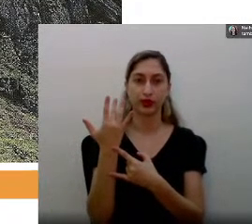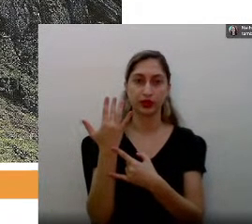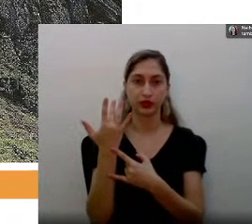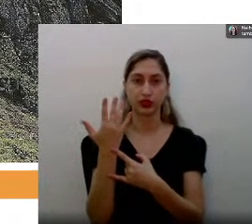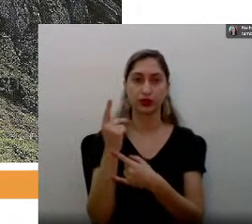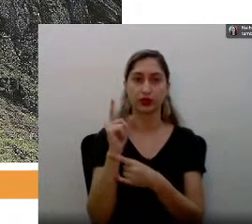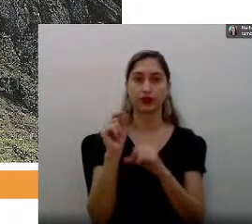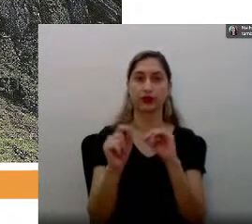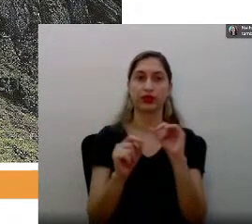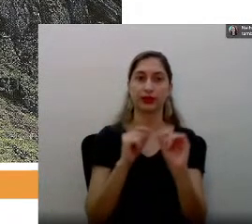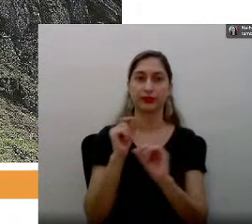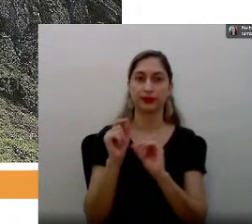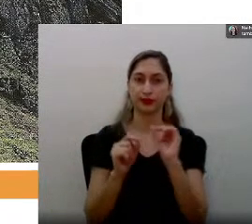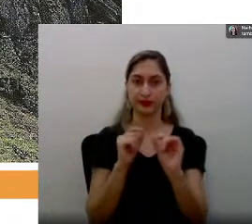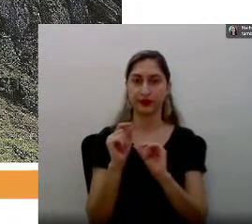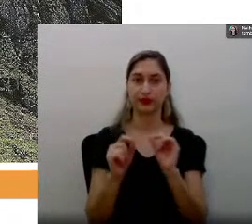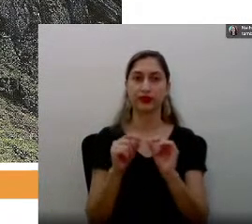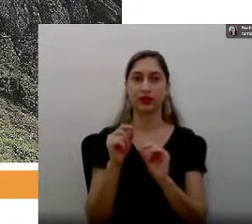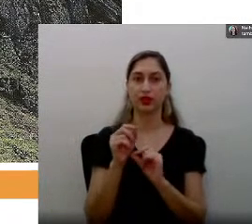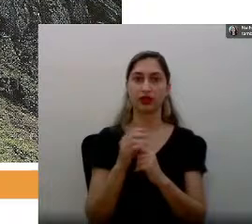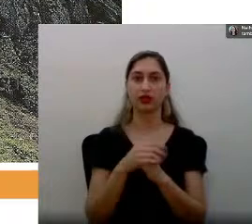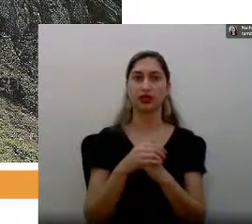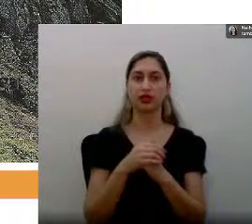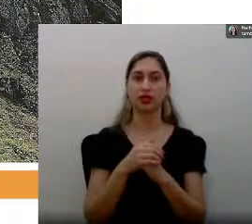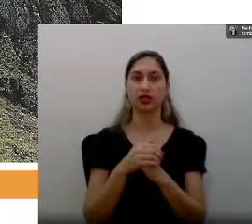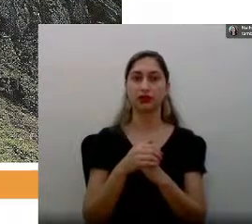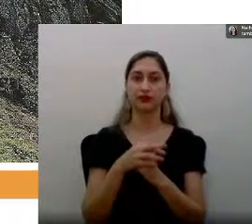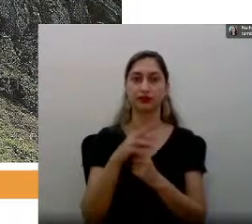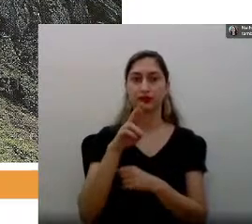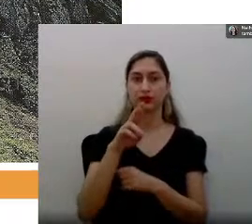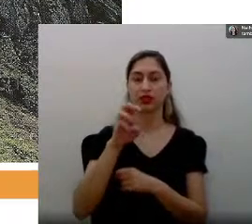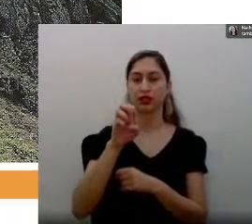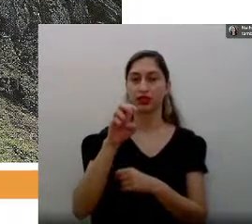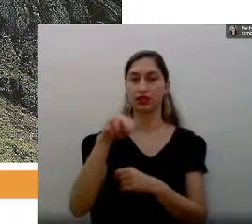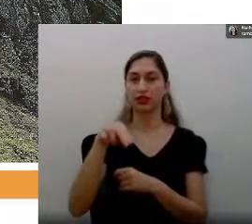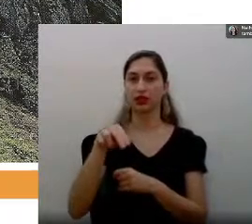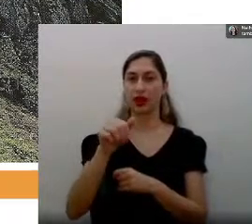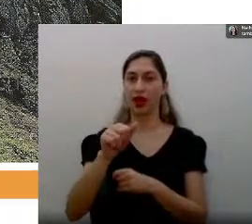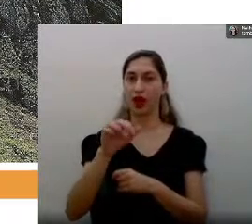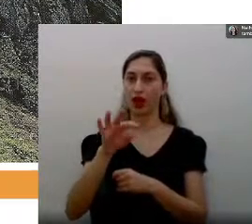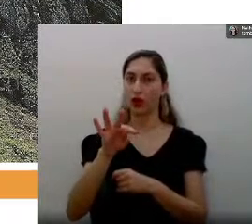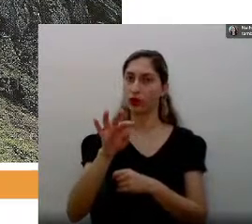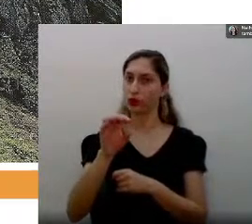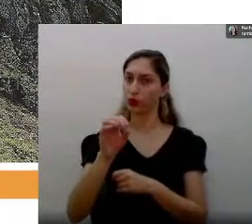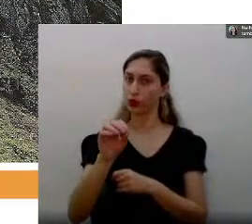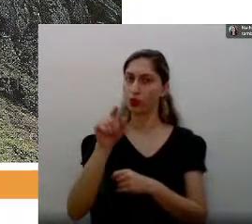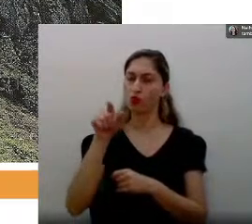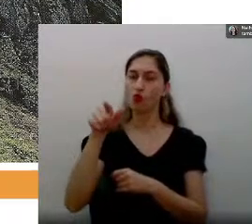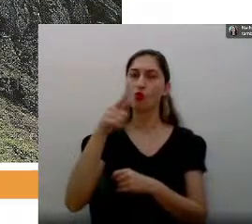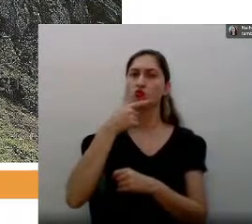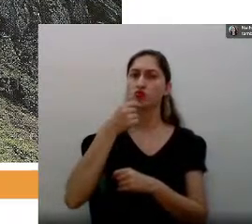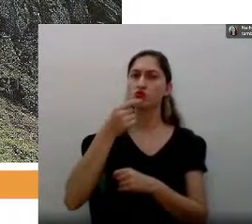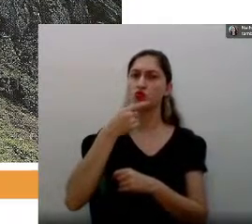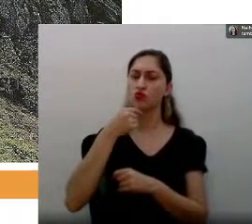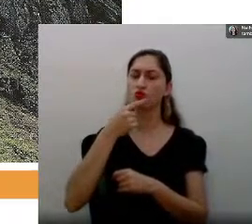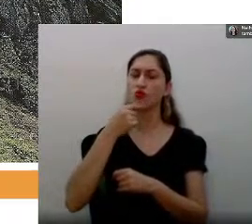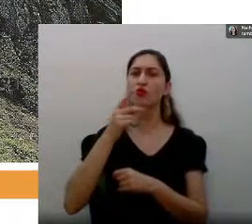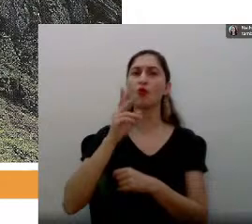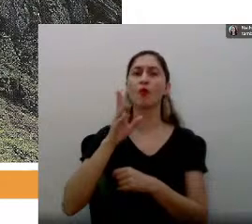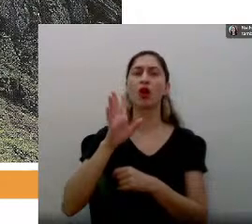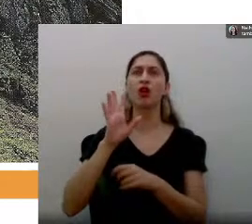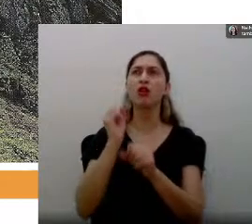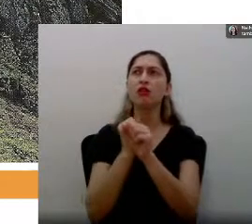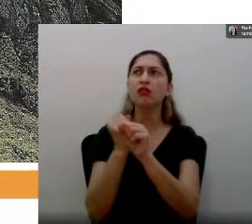eles onde é que o na figura do Renato né que ele fez Renato as casas que foi durante vários anos você vê à frente do Observatório